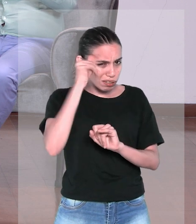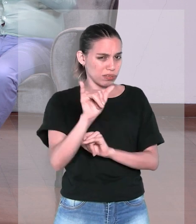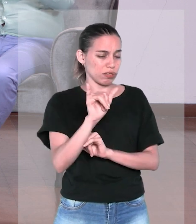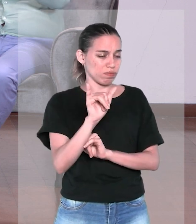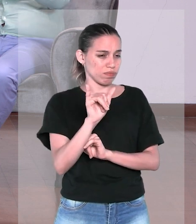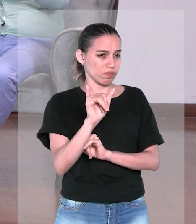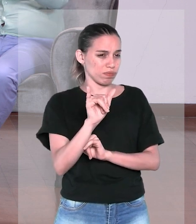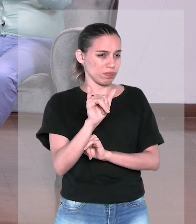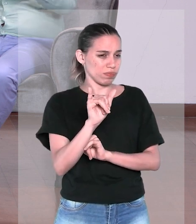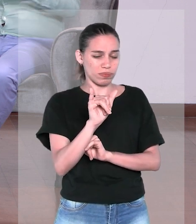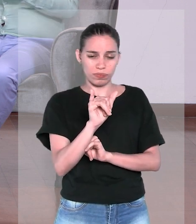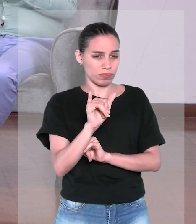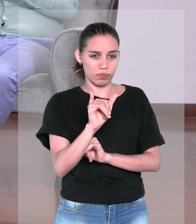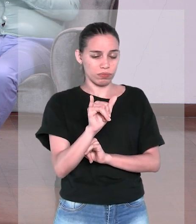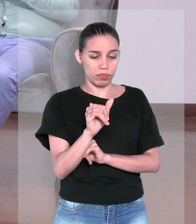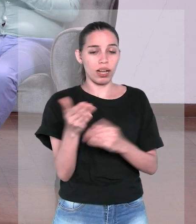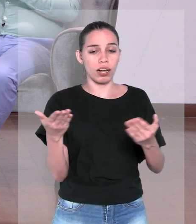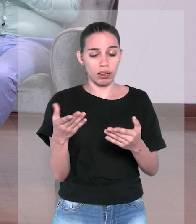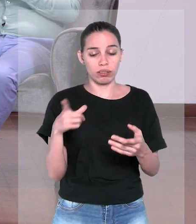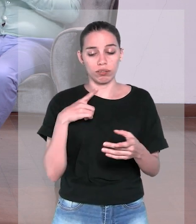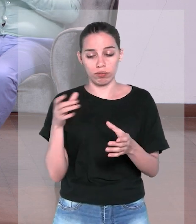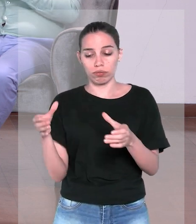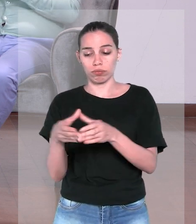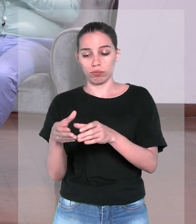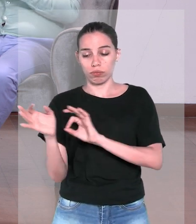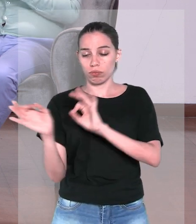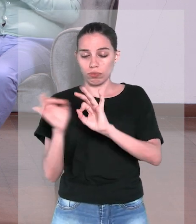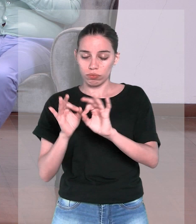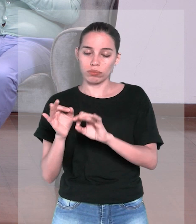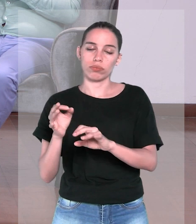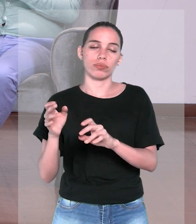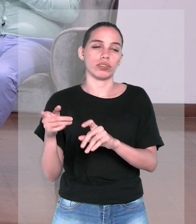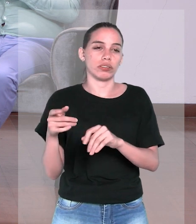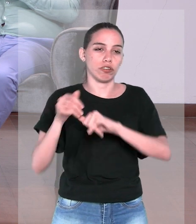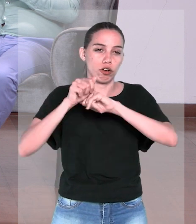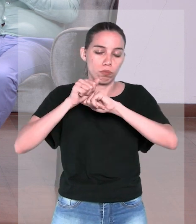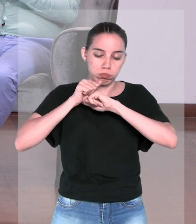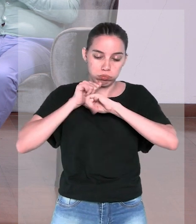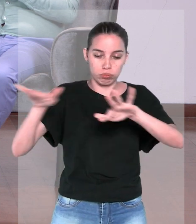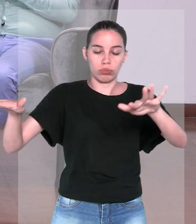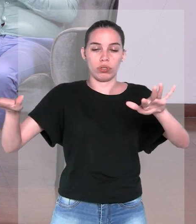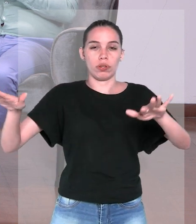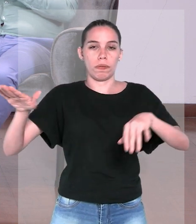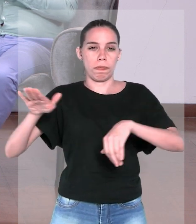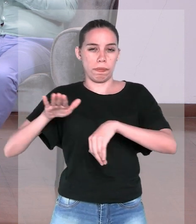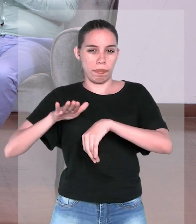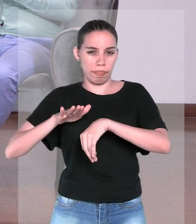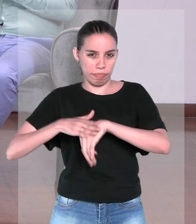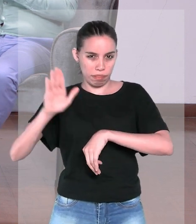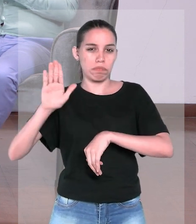de 2018, 2017, nós ouvimos falar no desafio da baleia azul. Eram